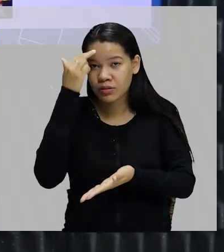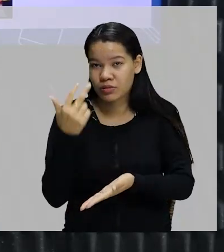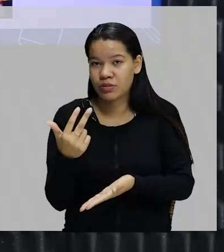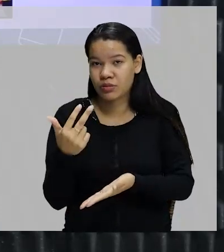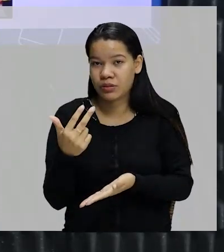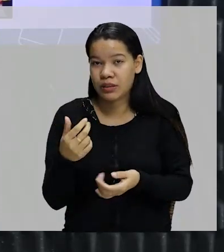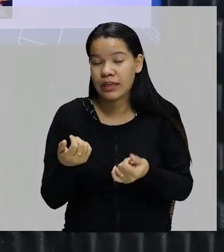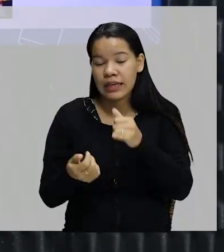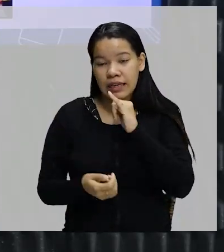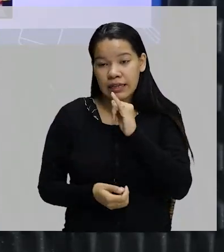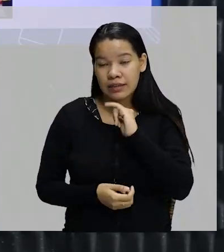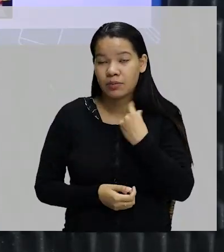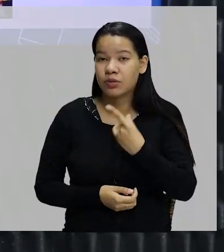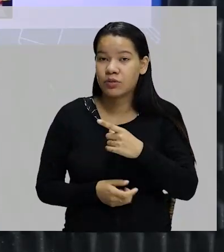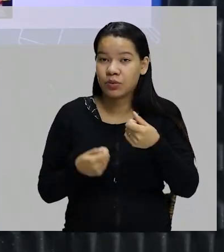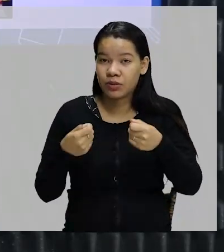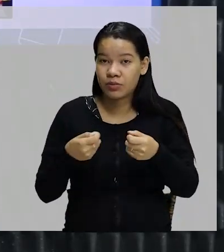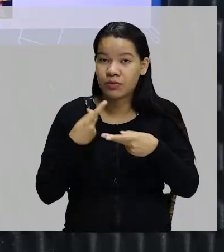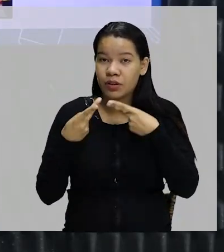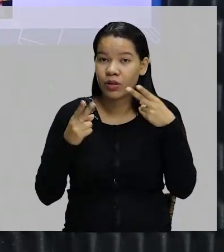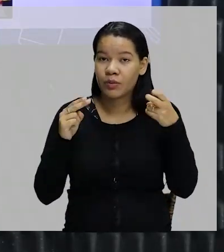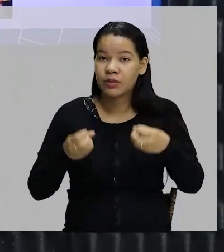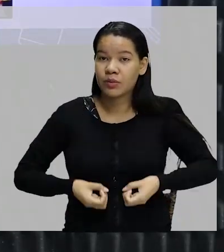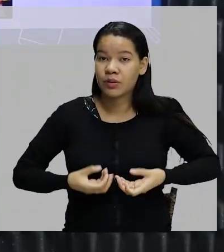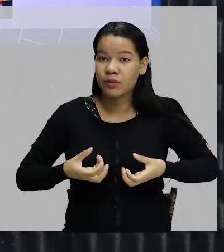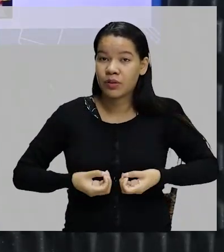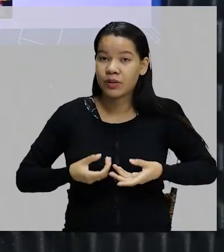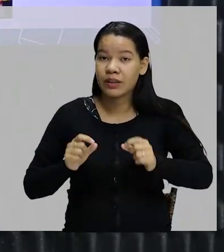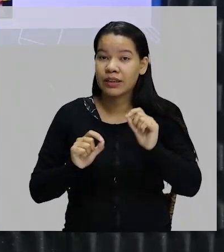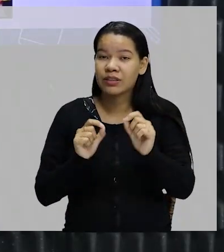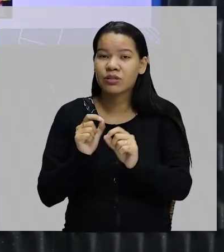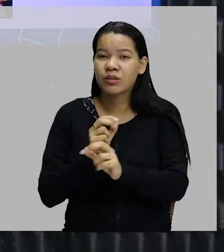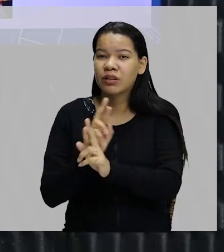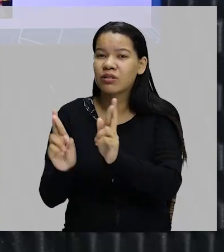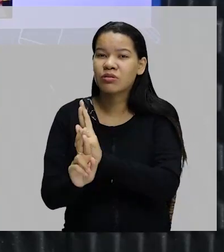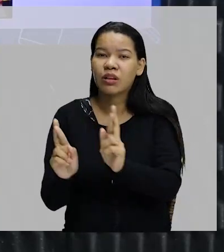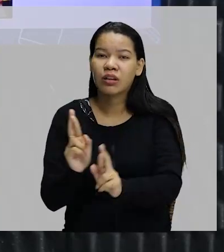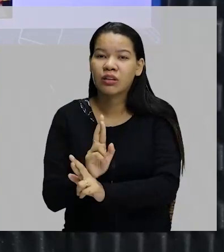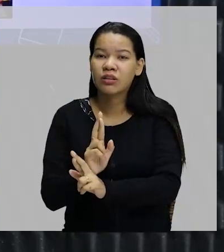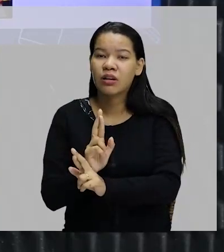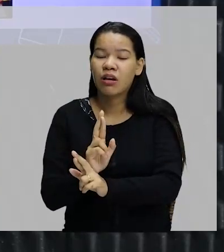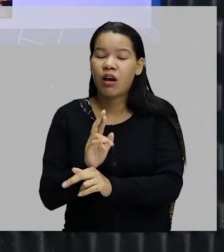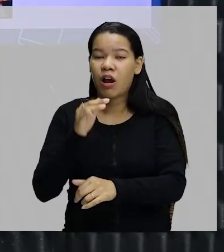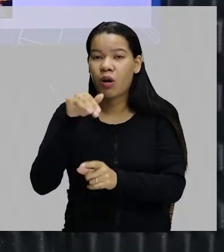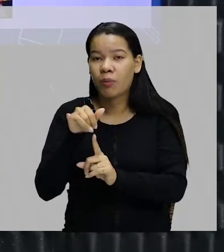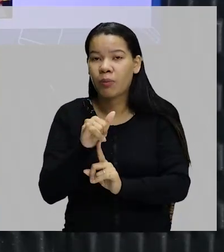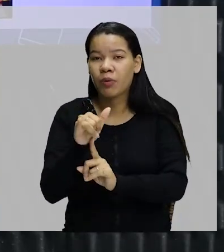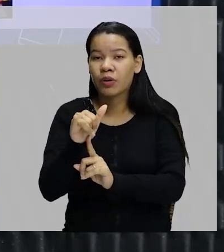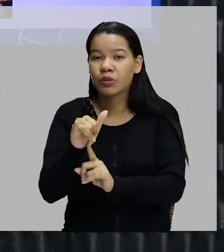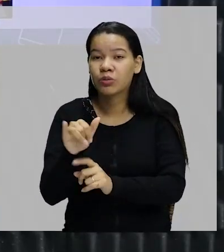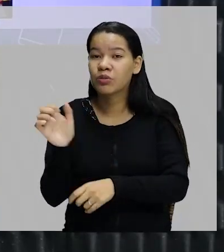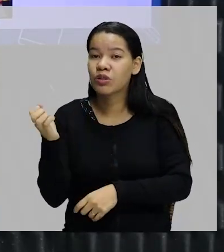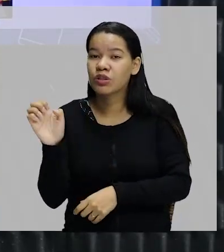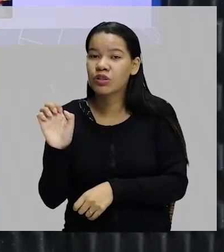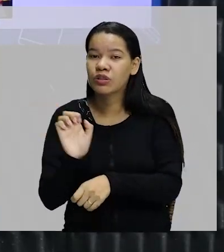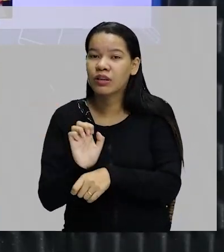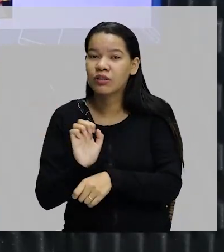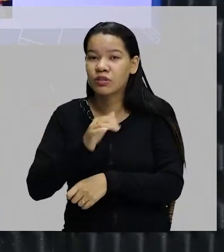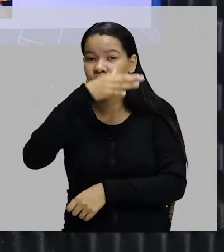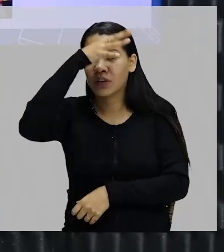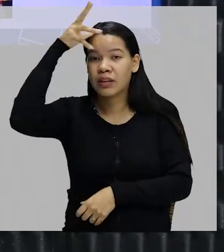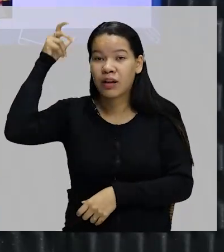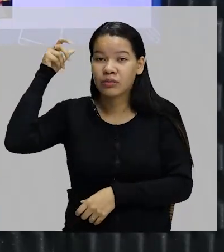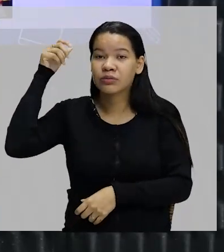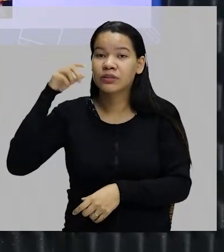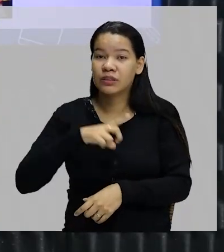nós podemos falar aqui de manifestações que envolvem o boi no estado de Manaus. Lá existe lá em